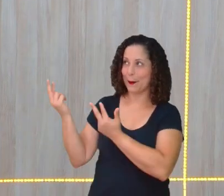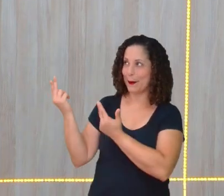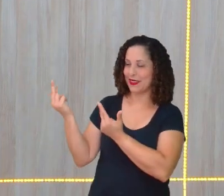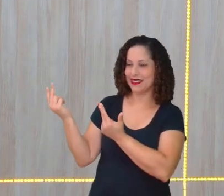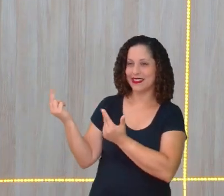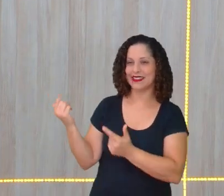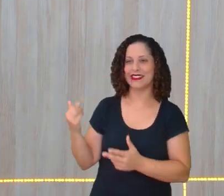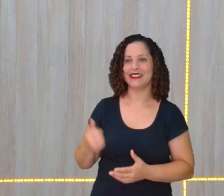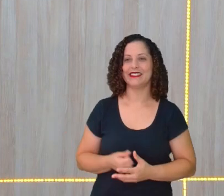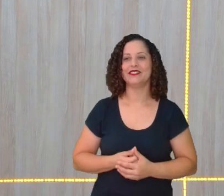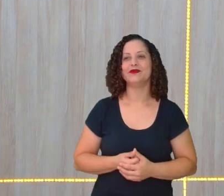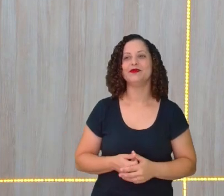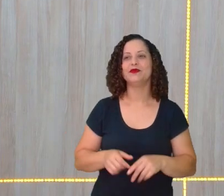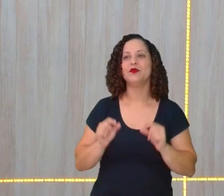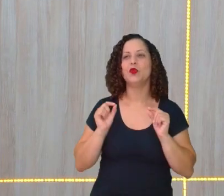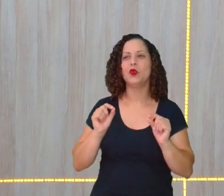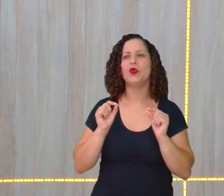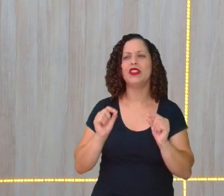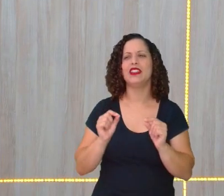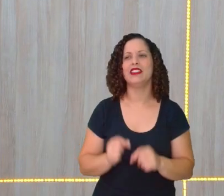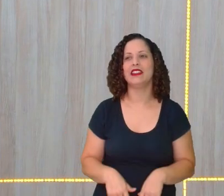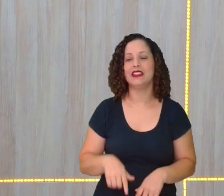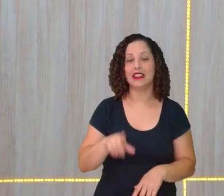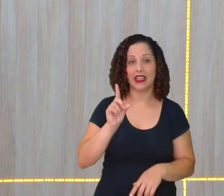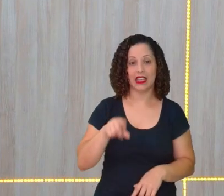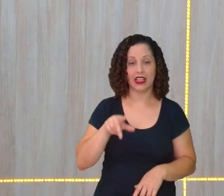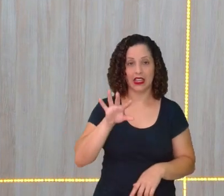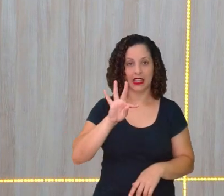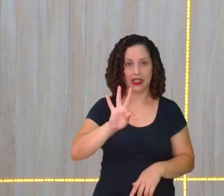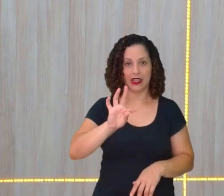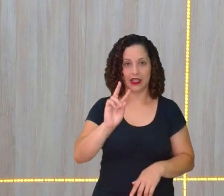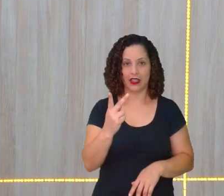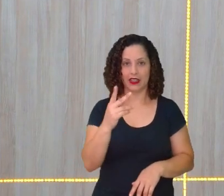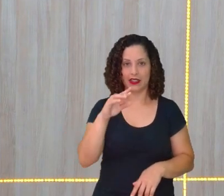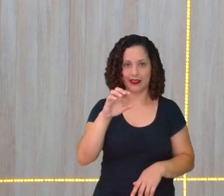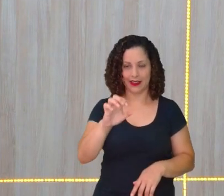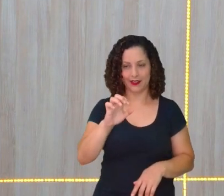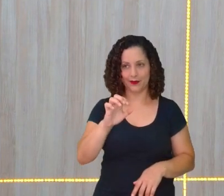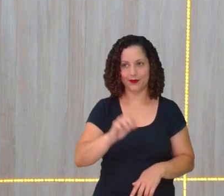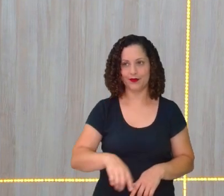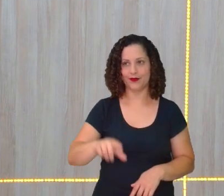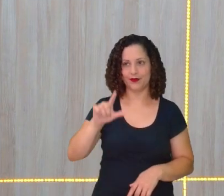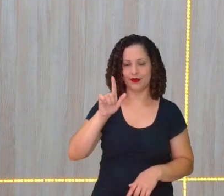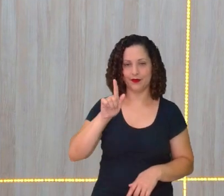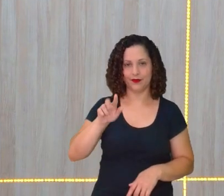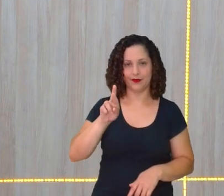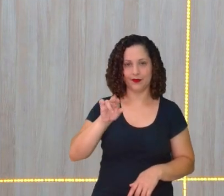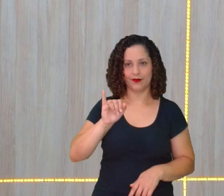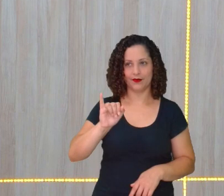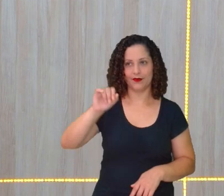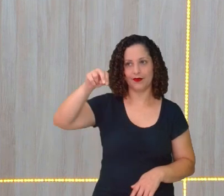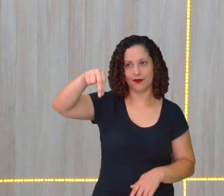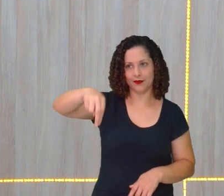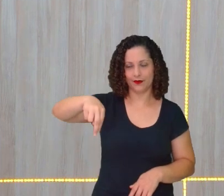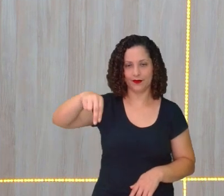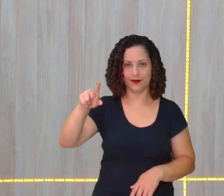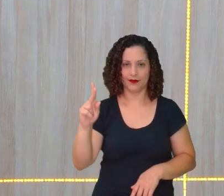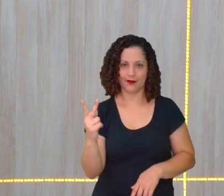Então, The Grinch já é tradição nos Estados Unidos,